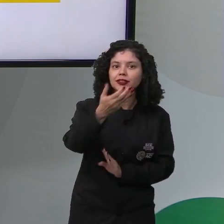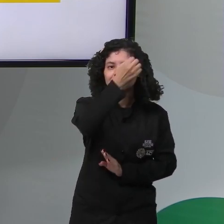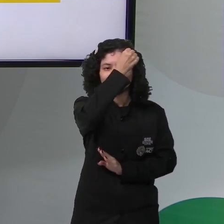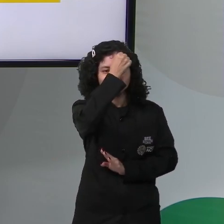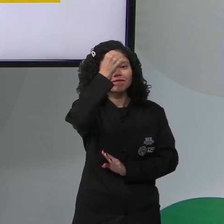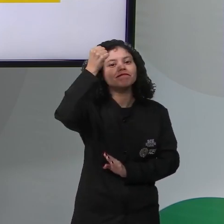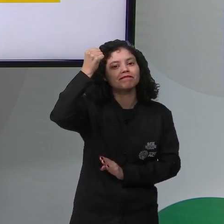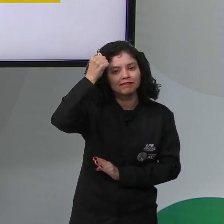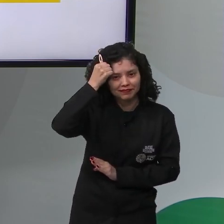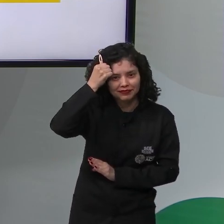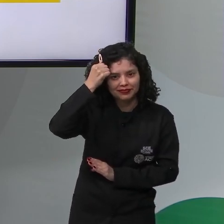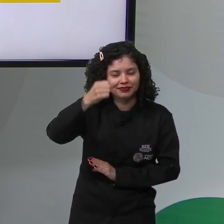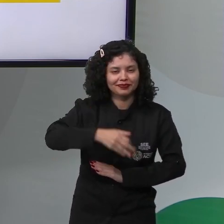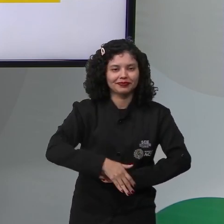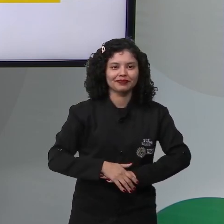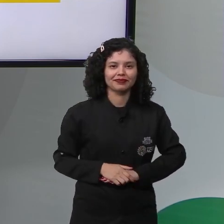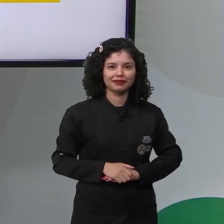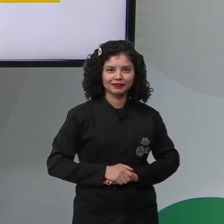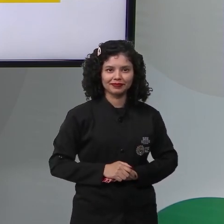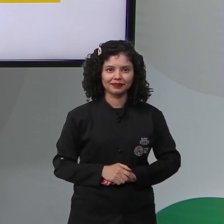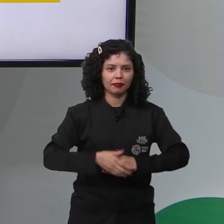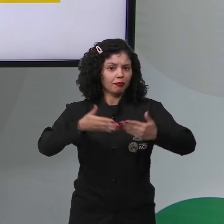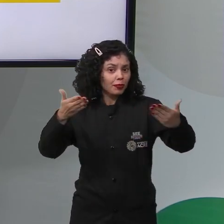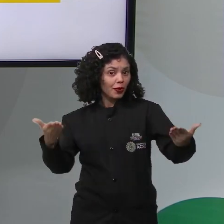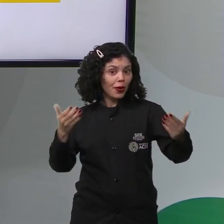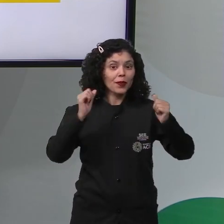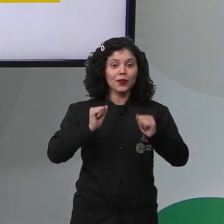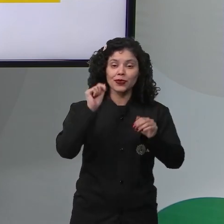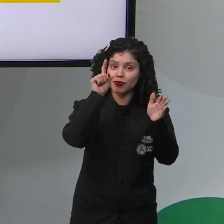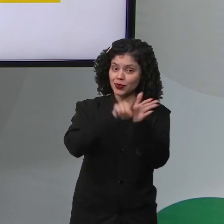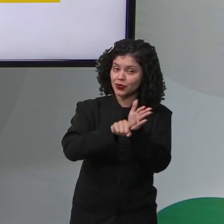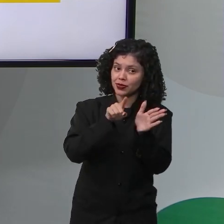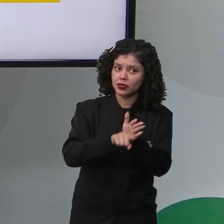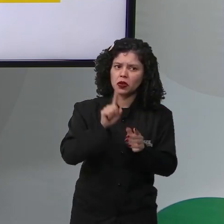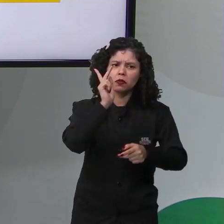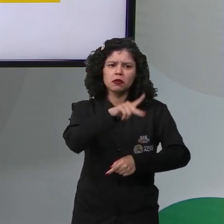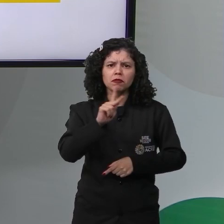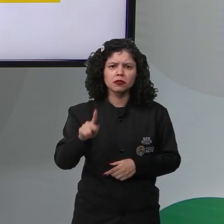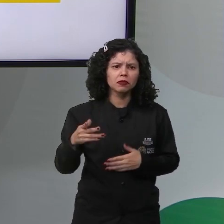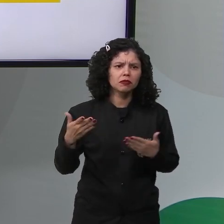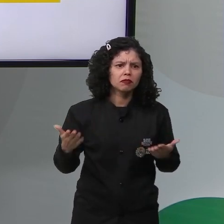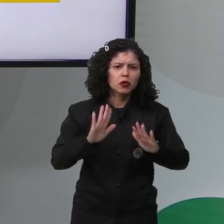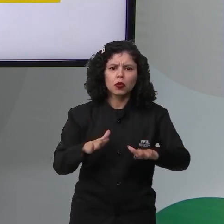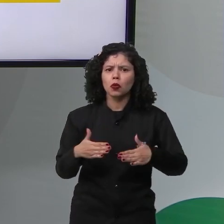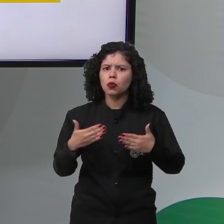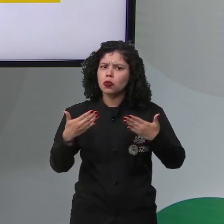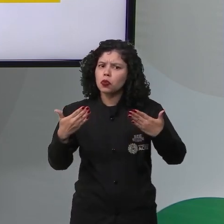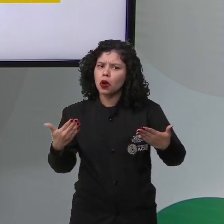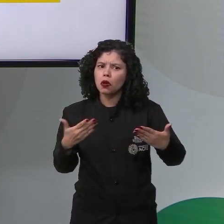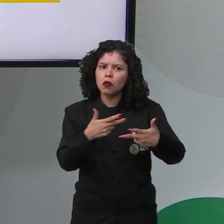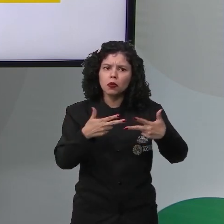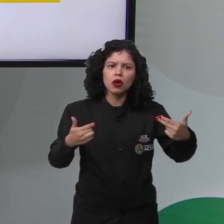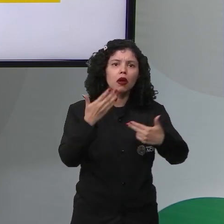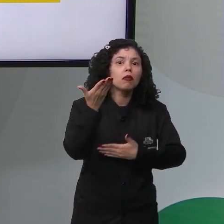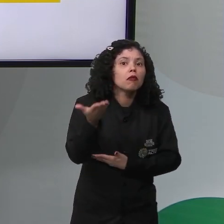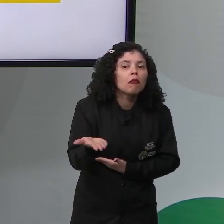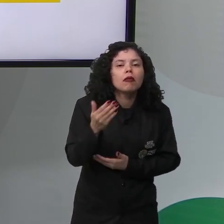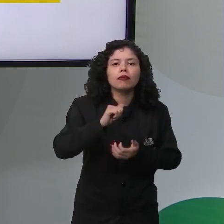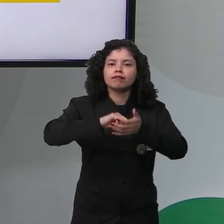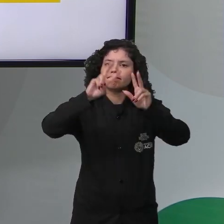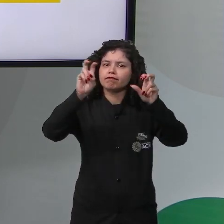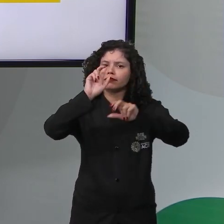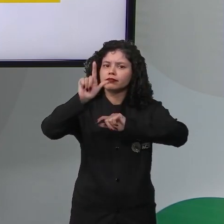componente curricular Sociologia. E você pode me questionar, professor, qual o objeto de conhecimento que